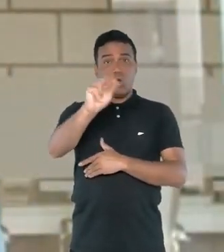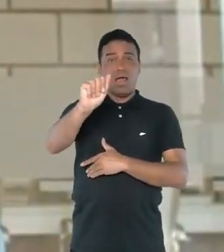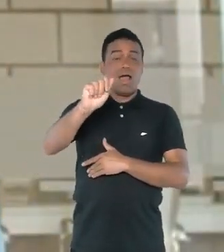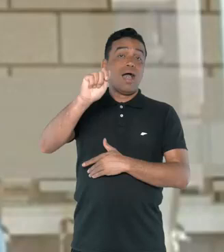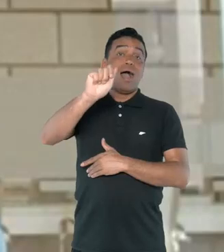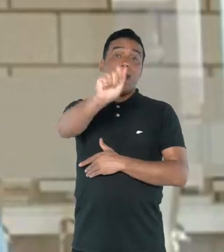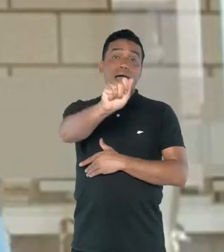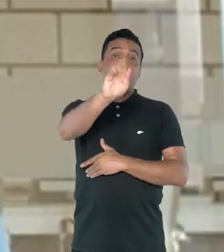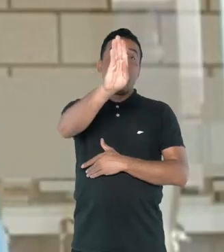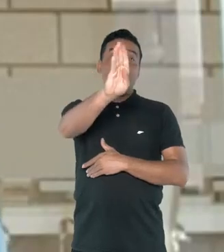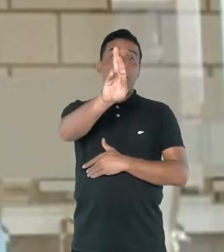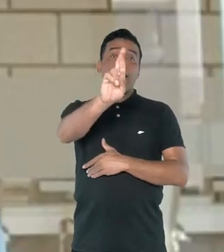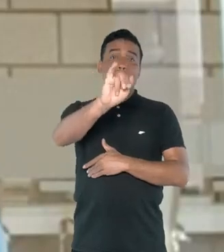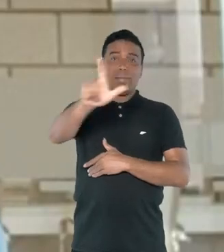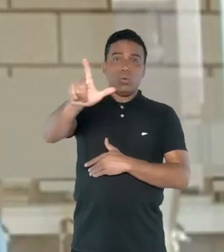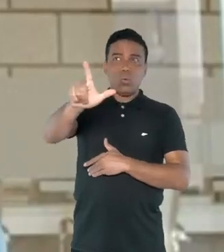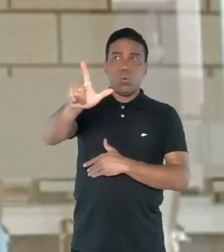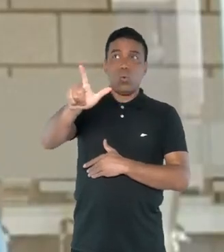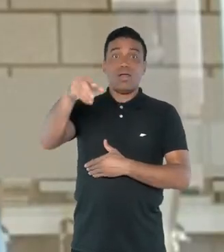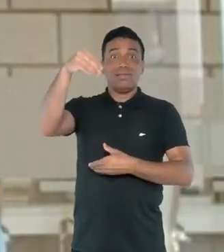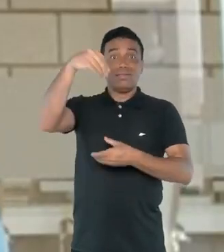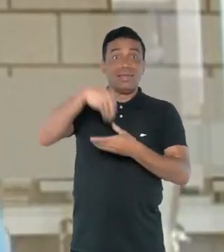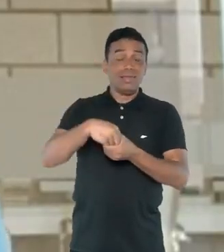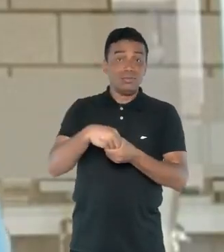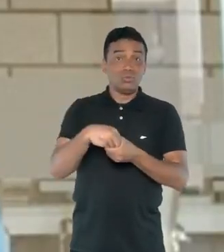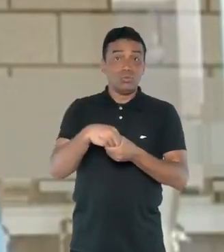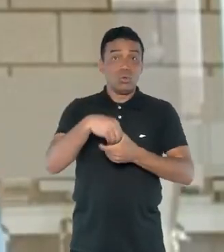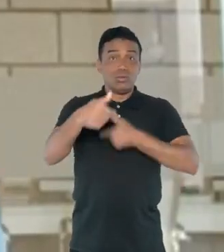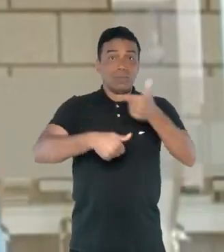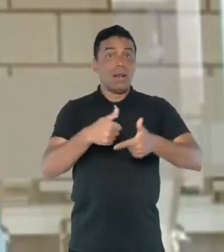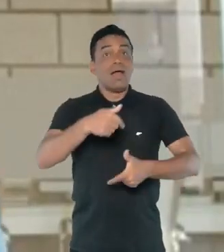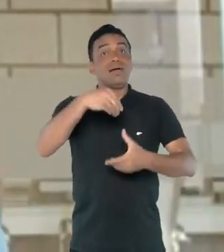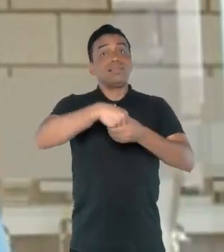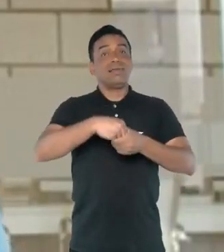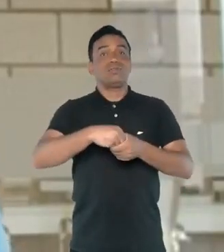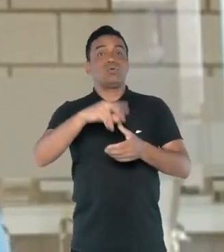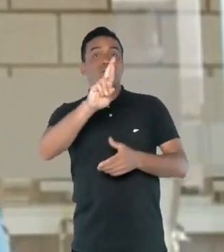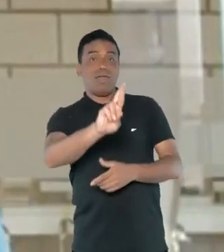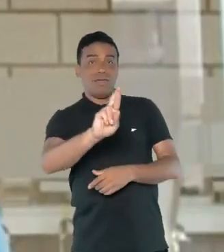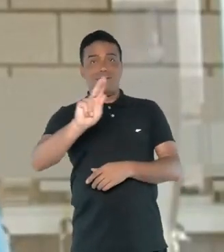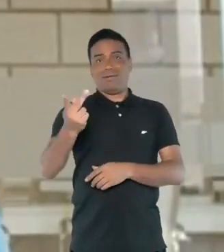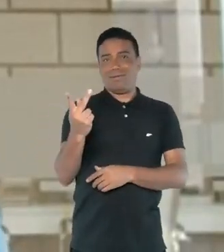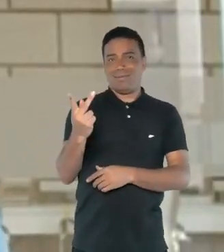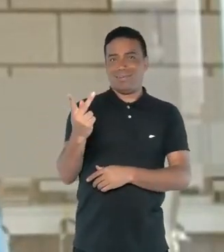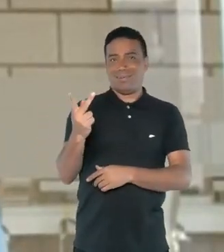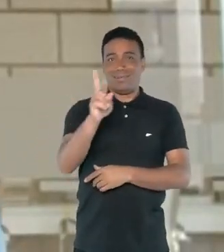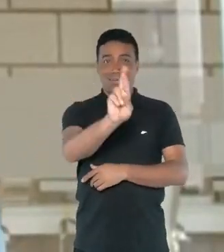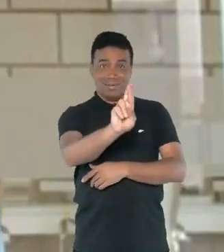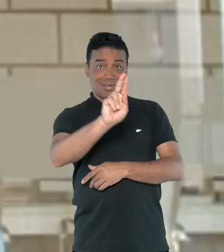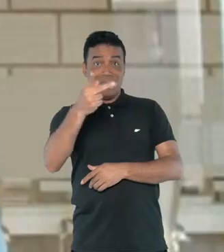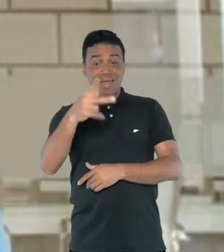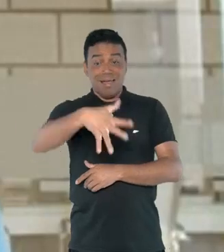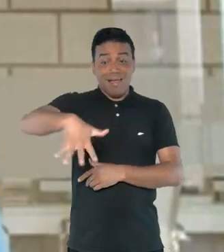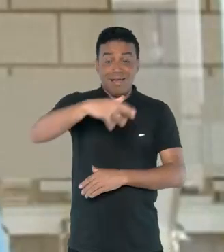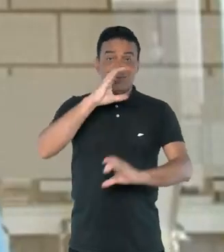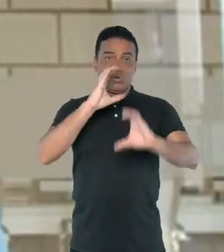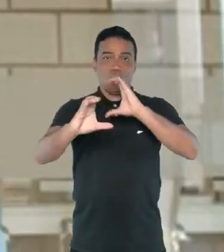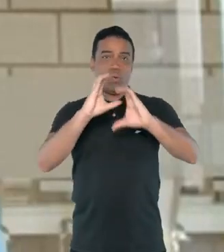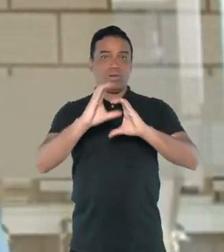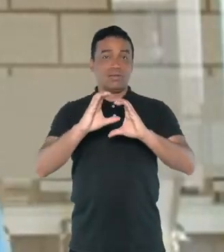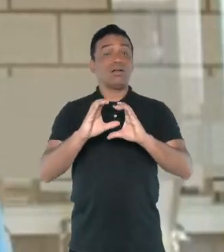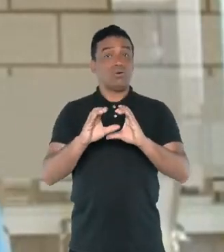muito interessante que eu passo a trabalhar dentro do RH, onde estava a área de comunicação. E